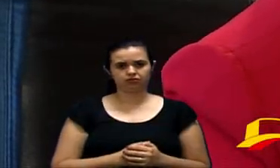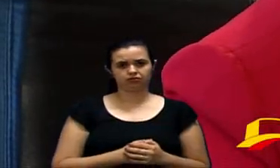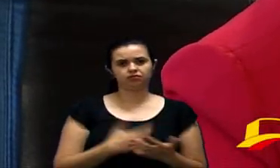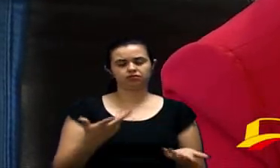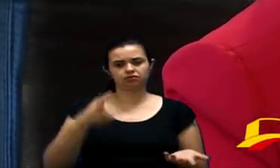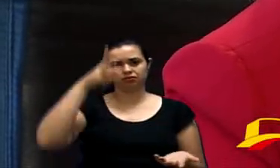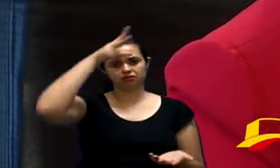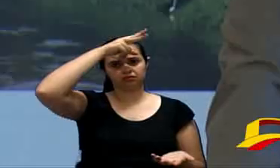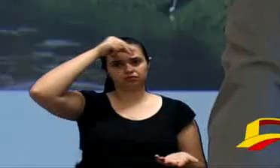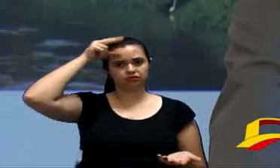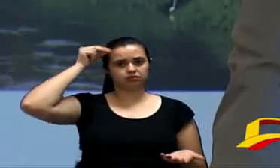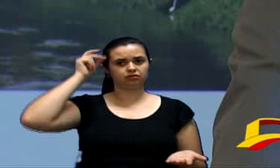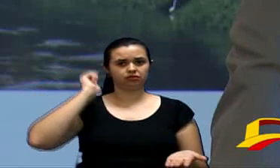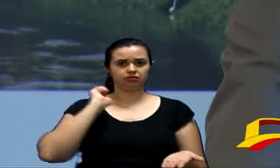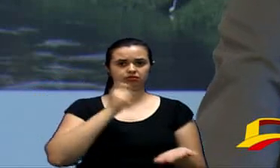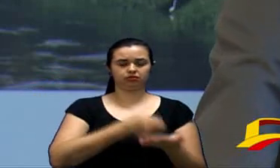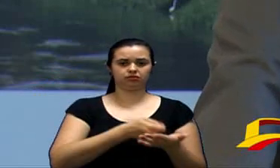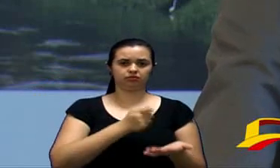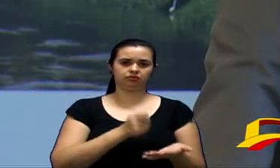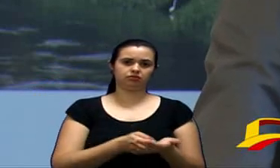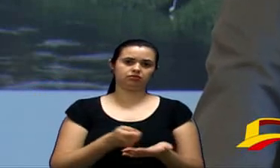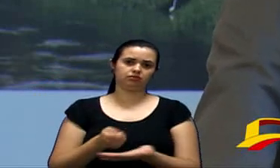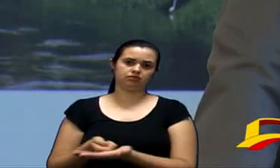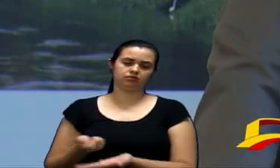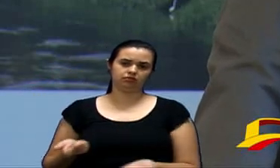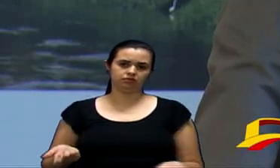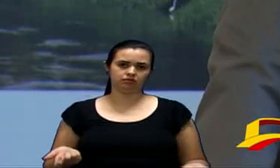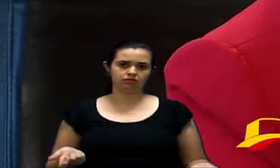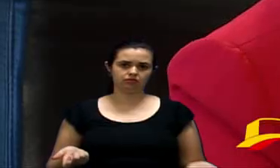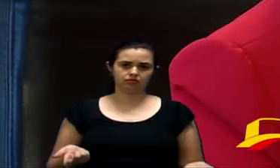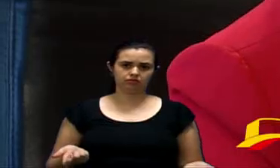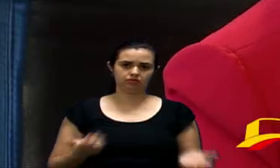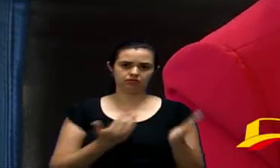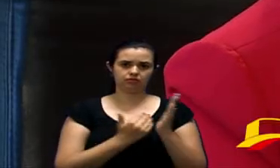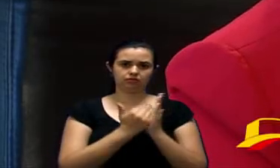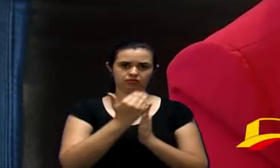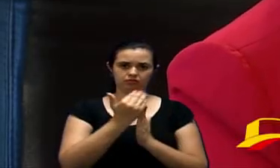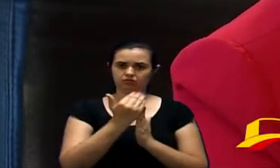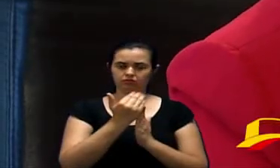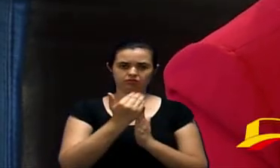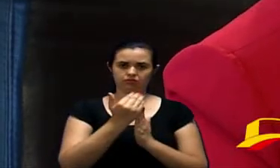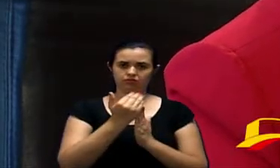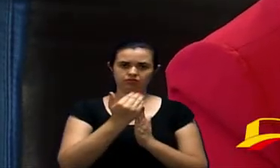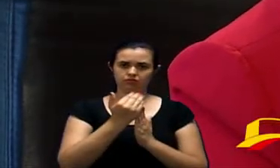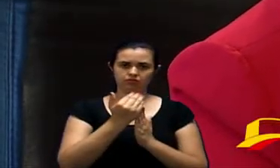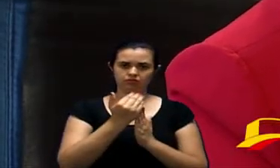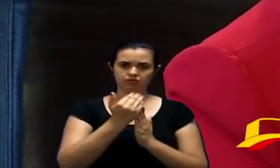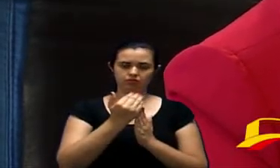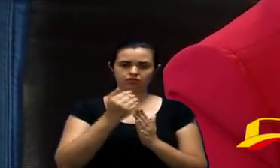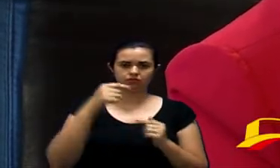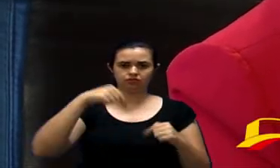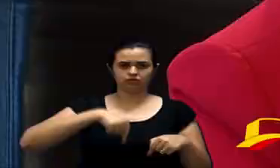pagando isso. Aumento mesmo de salarial para os policiais militares não vem do governo do Estado. Sim. É isso que nós tínhamos que